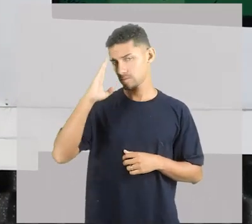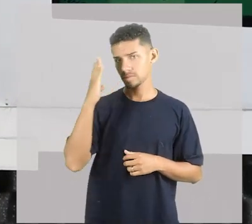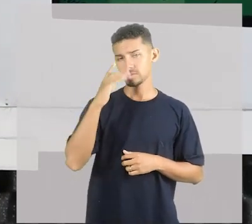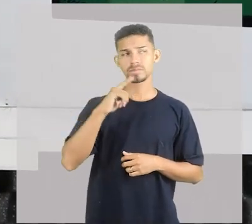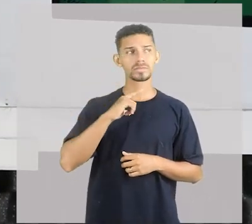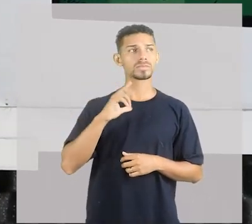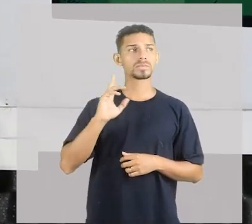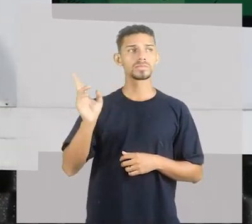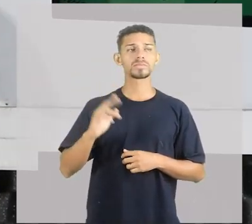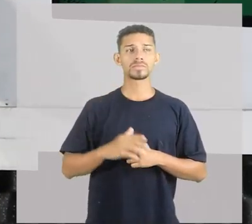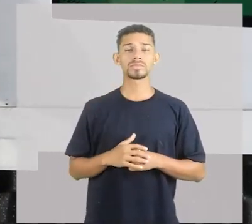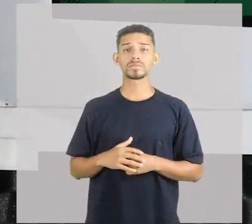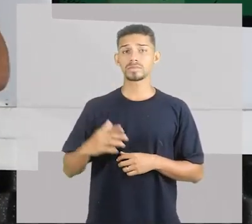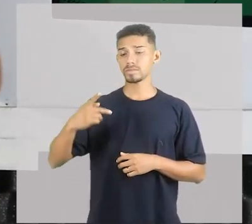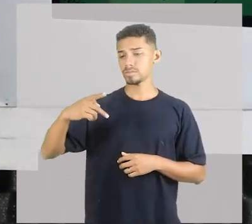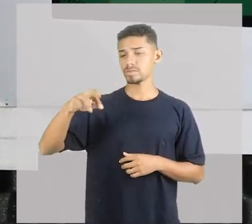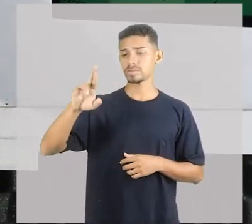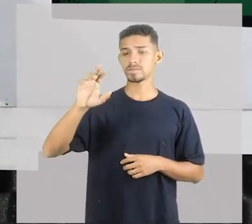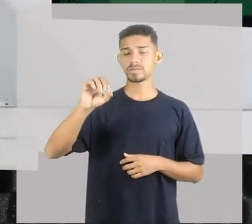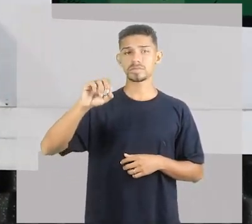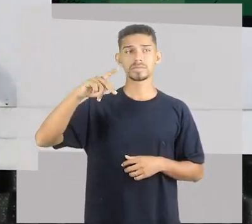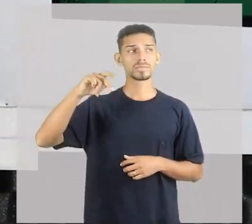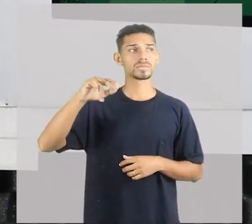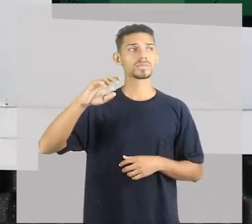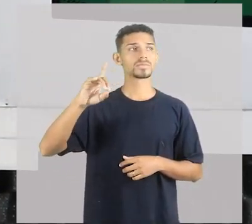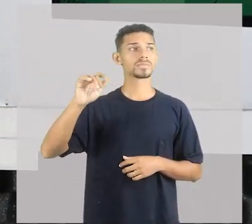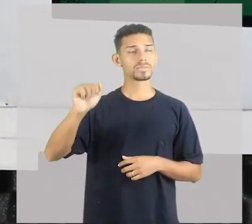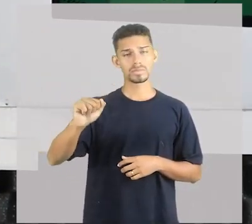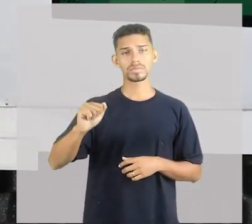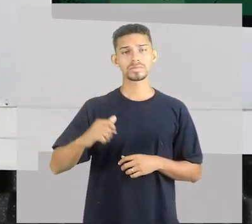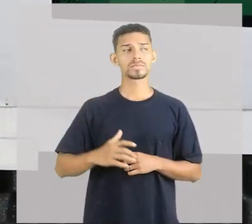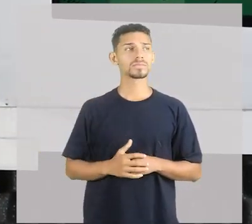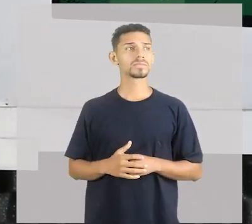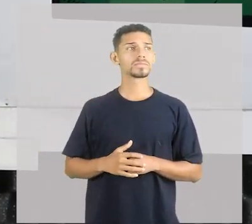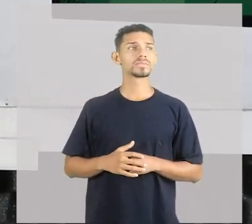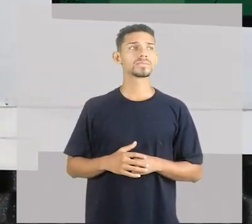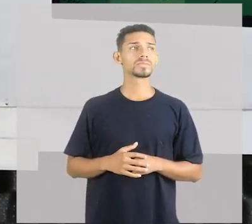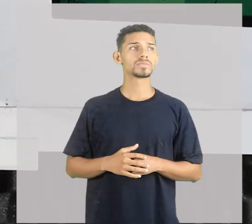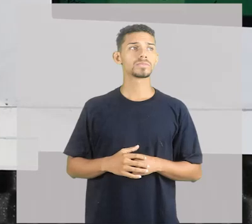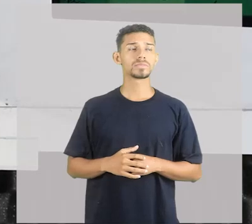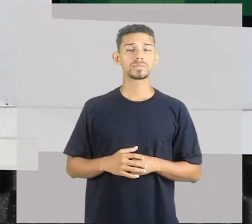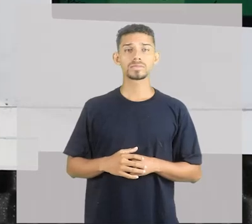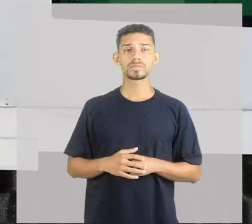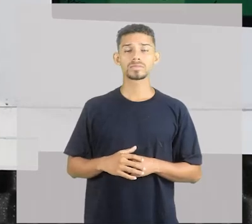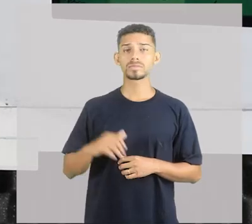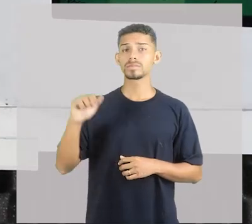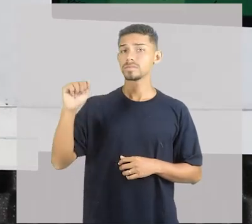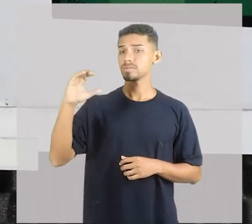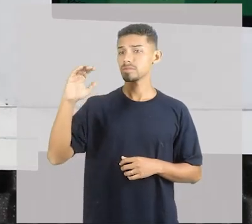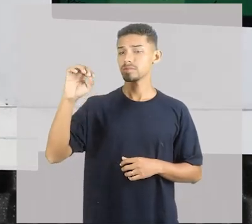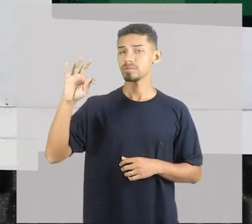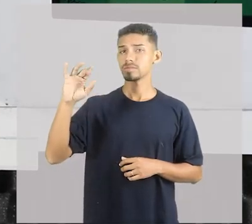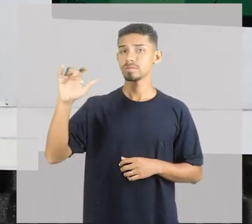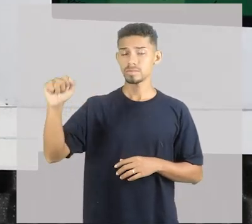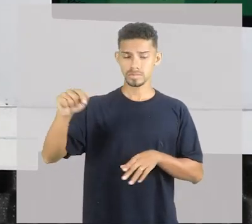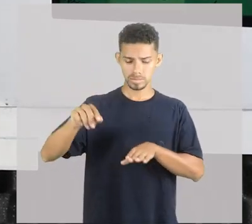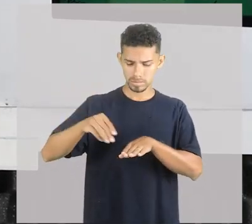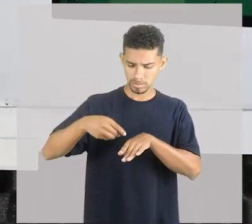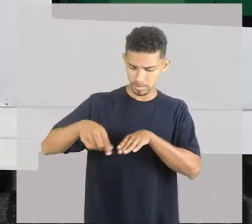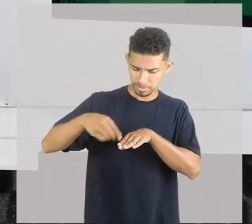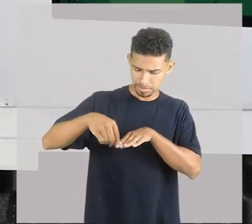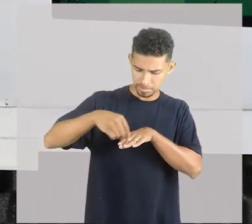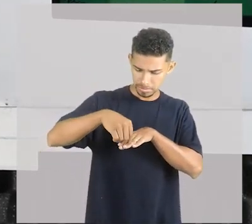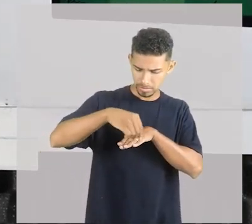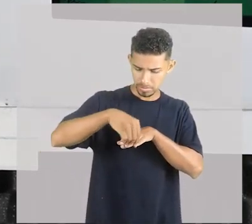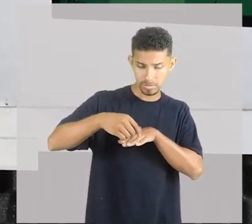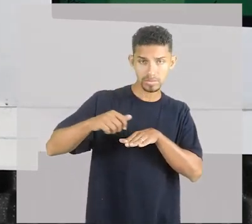que nós temos é a propanona ou acetona. Gente, acetona muito utilizado como removedor de esmaltes, tá? Então